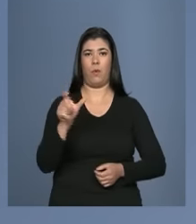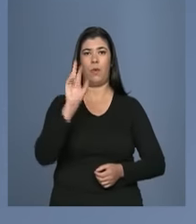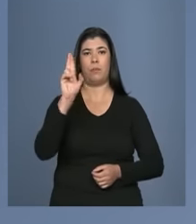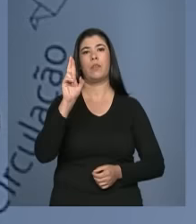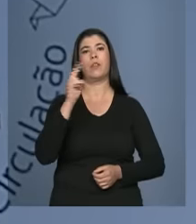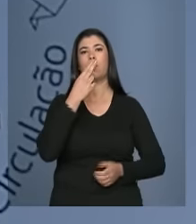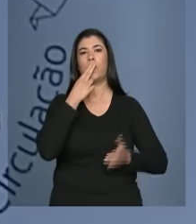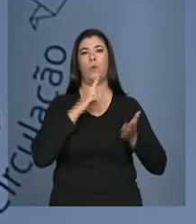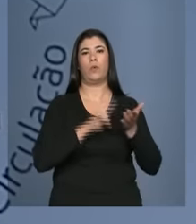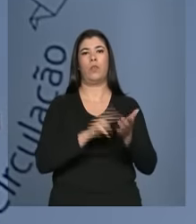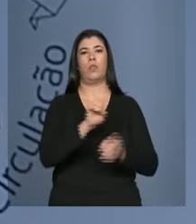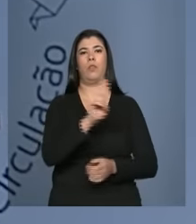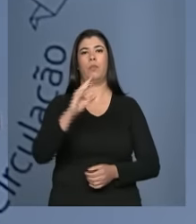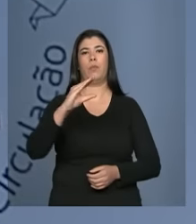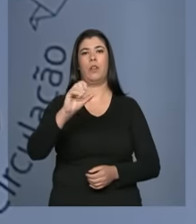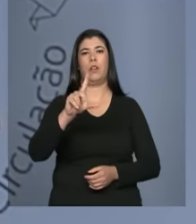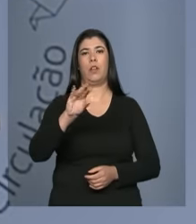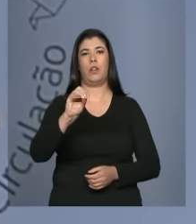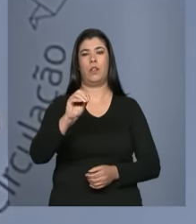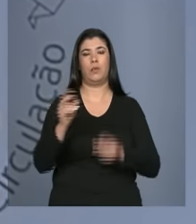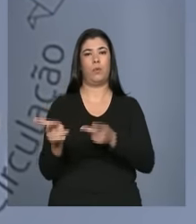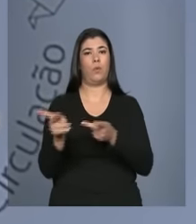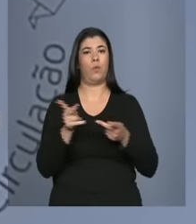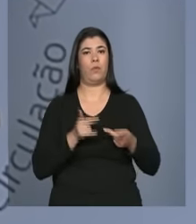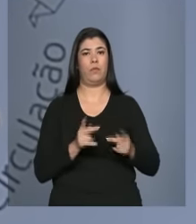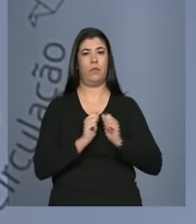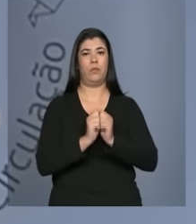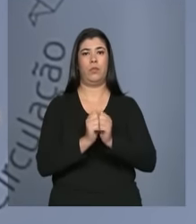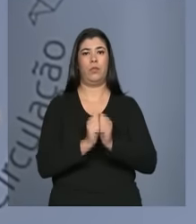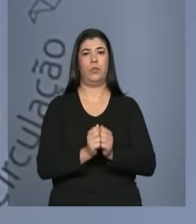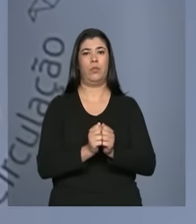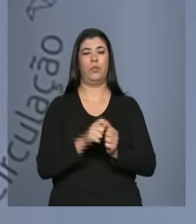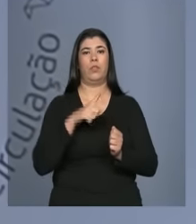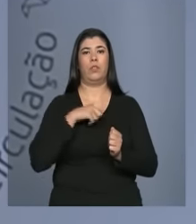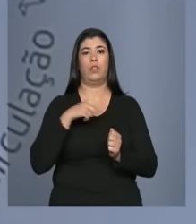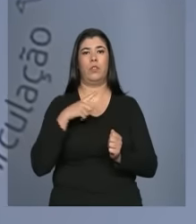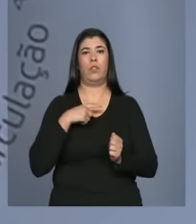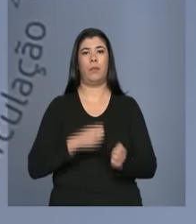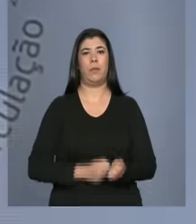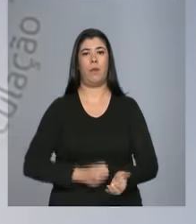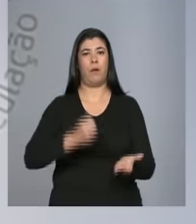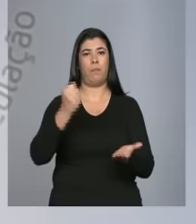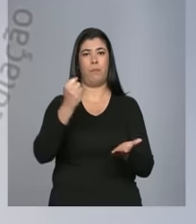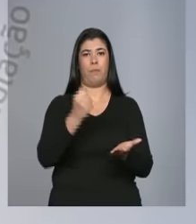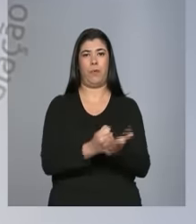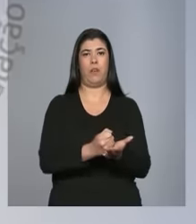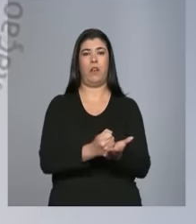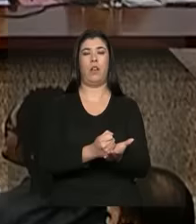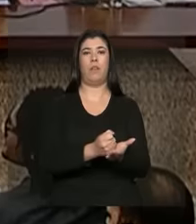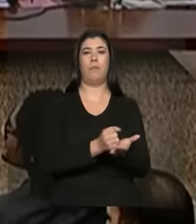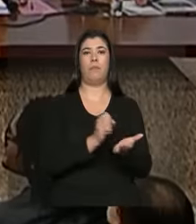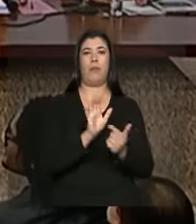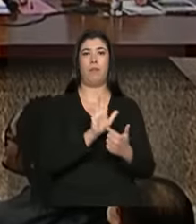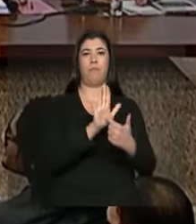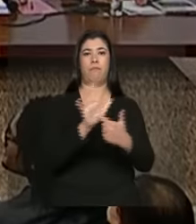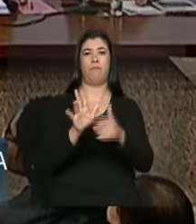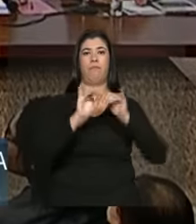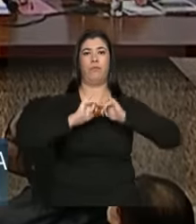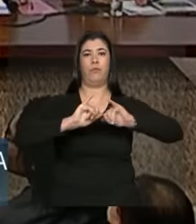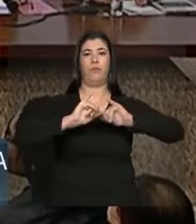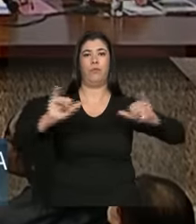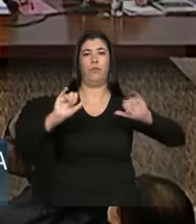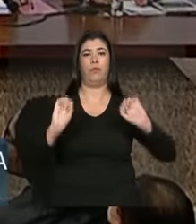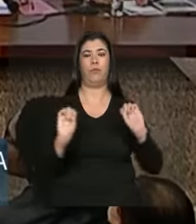Clécio Santo Nunes convida para a obliteração da emissão comemorativa o